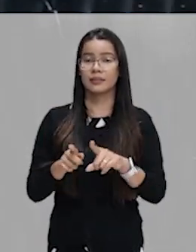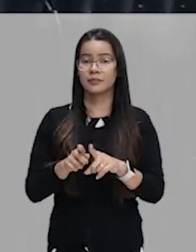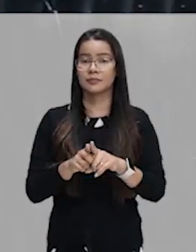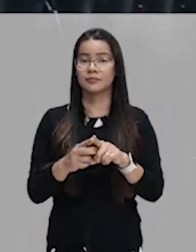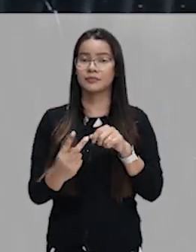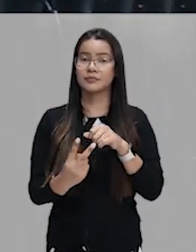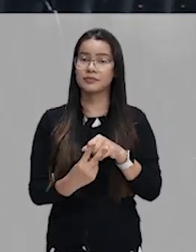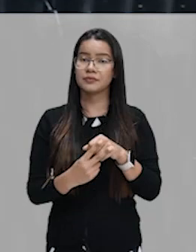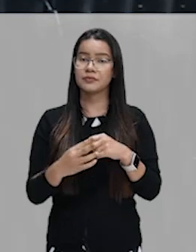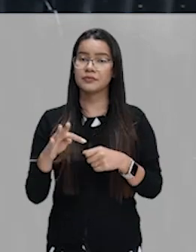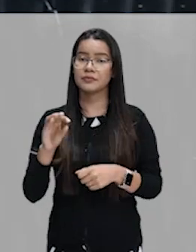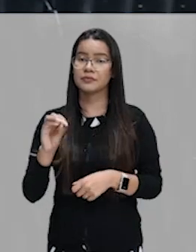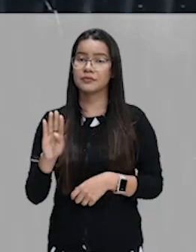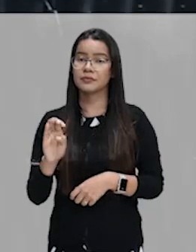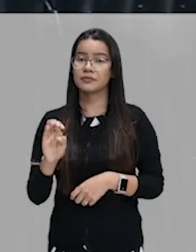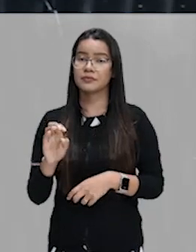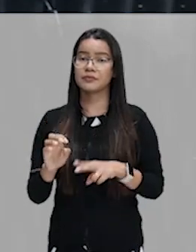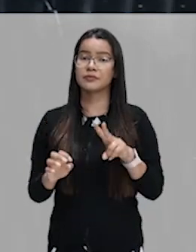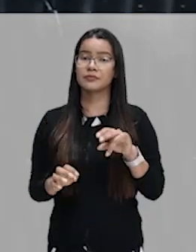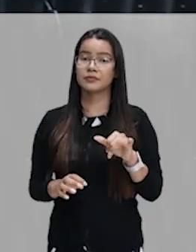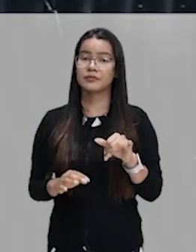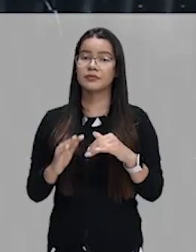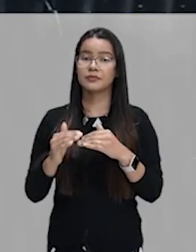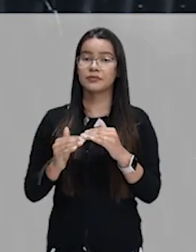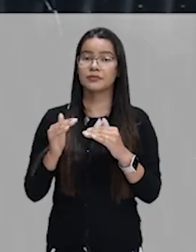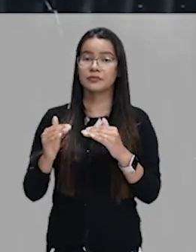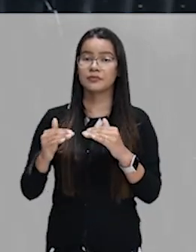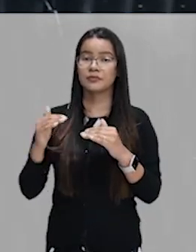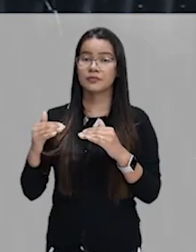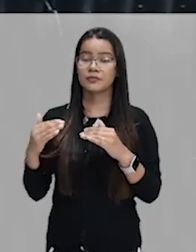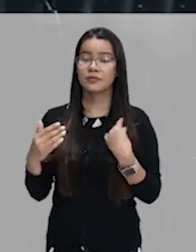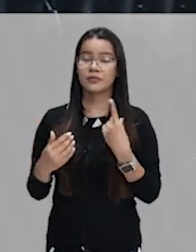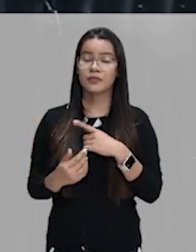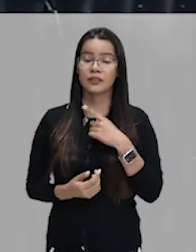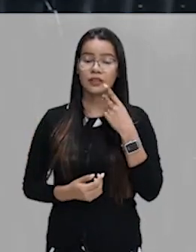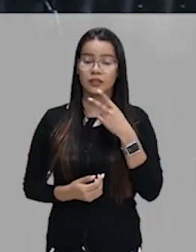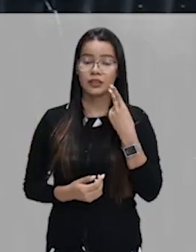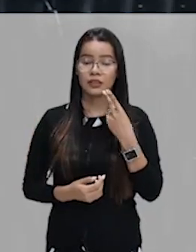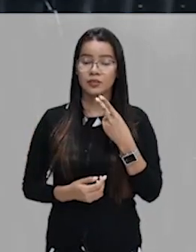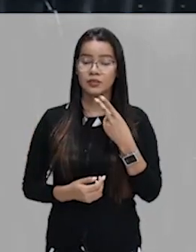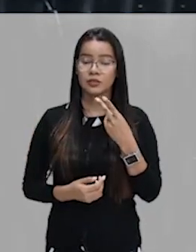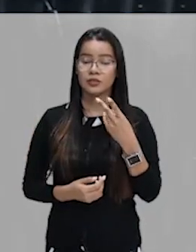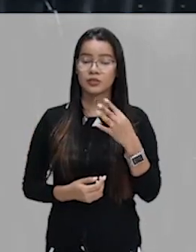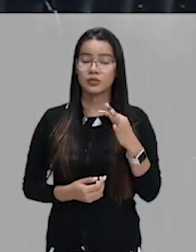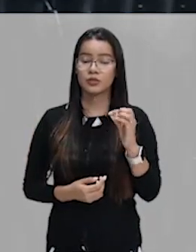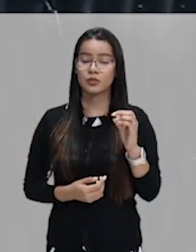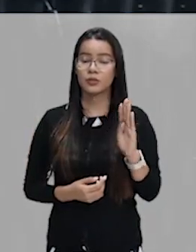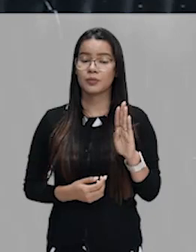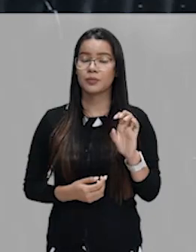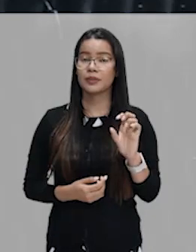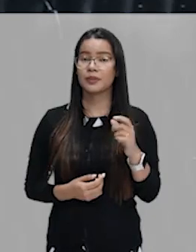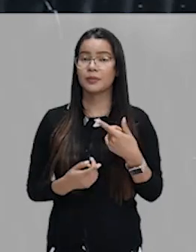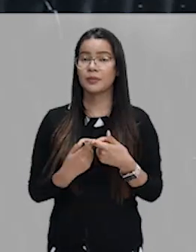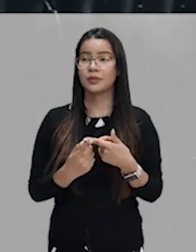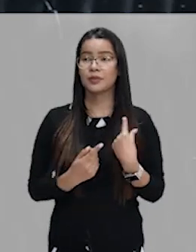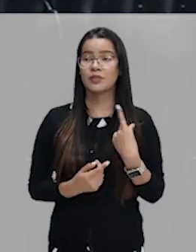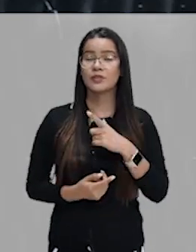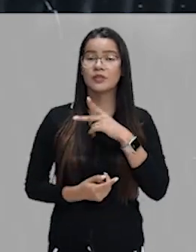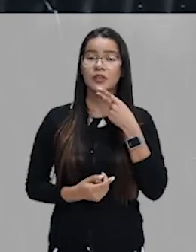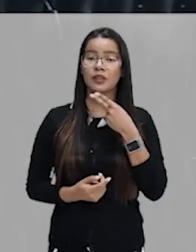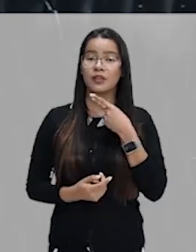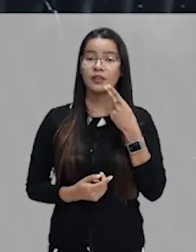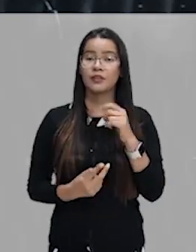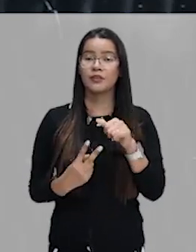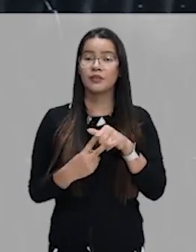Esse verbo to be ele vai ser conjugado, tá? Aqui nós estamos falando de dare to be, porque nós estamos falando do verbo no